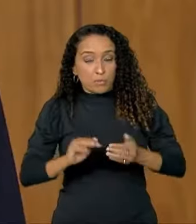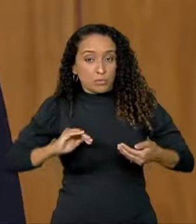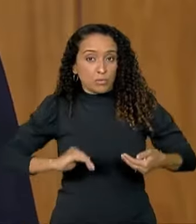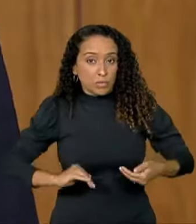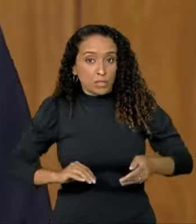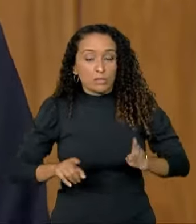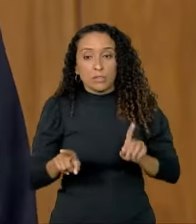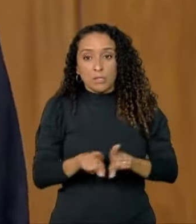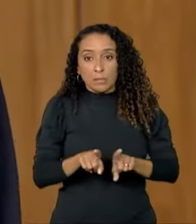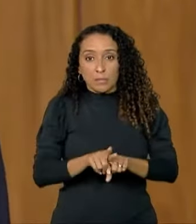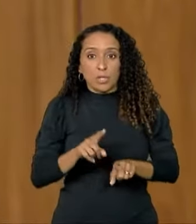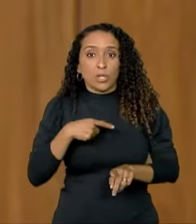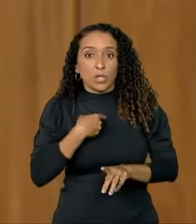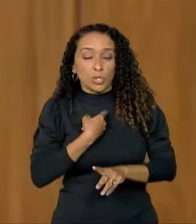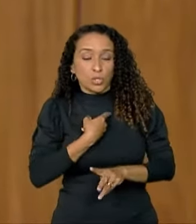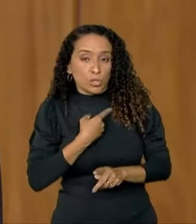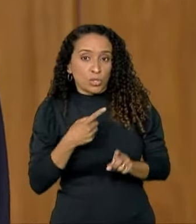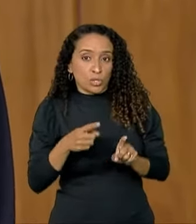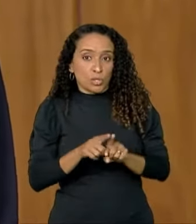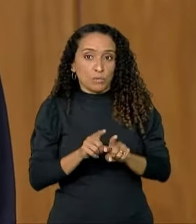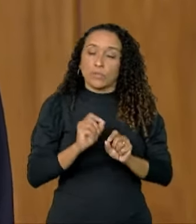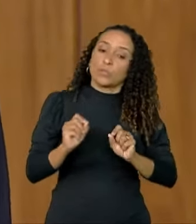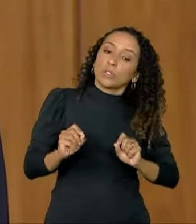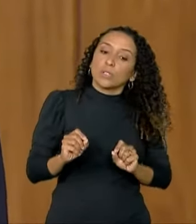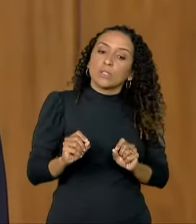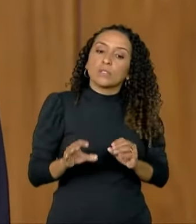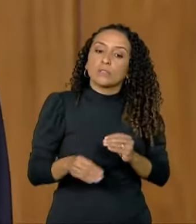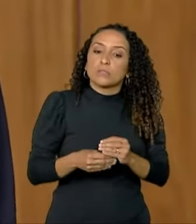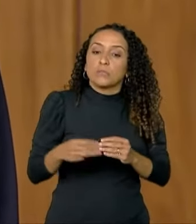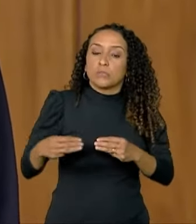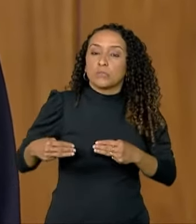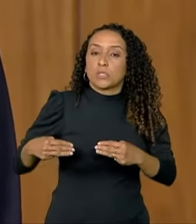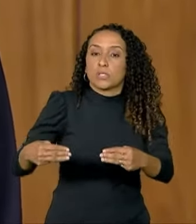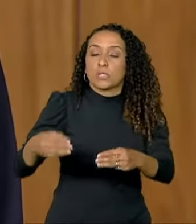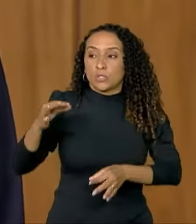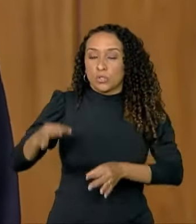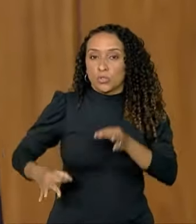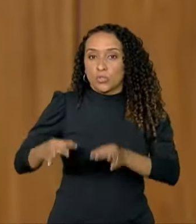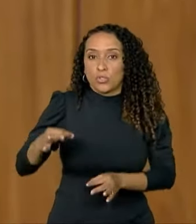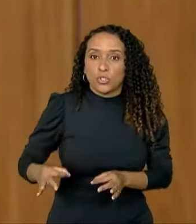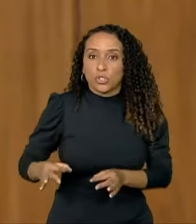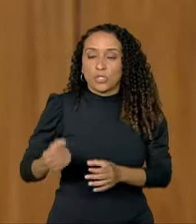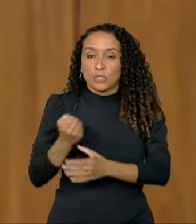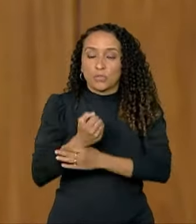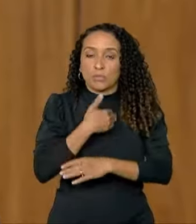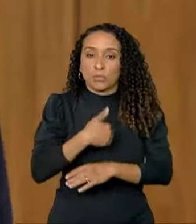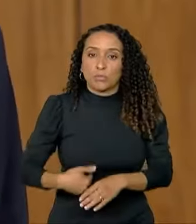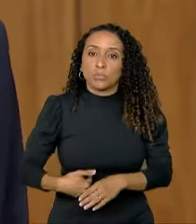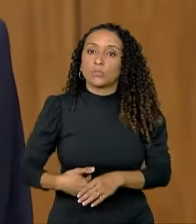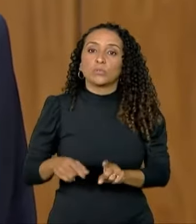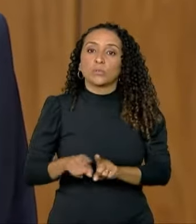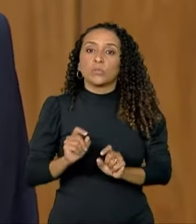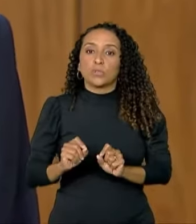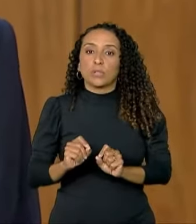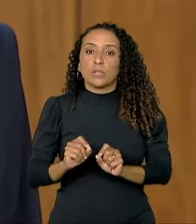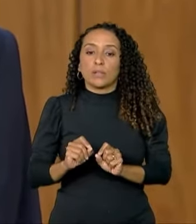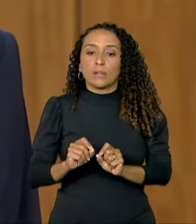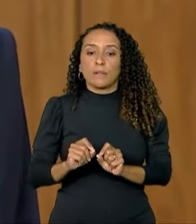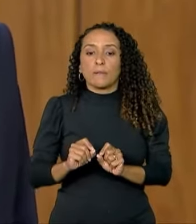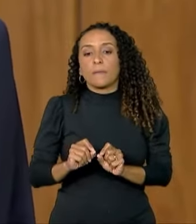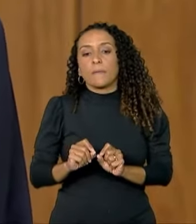e também nós anuímos no Ministério da Justiça e da Segurança Pública e também com o